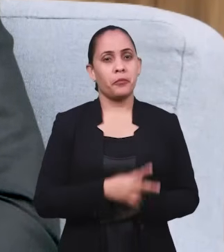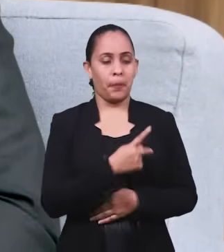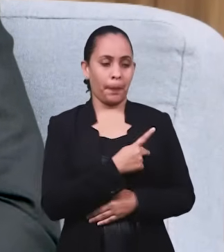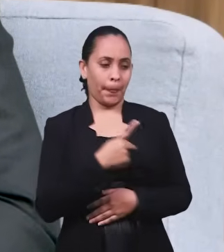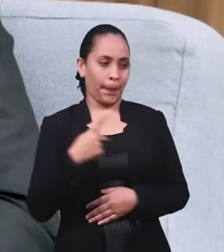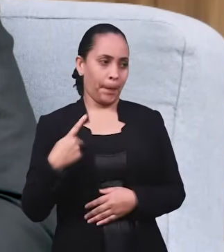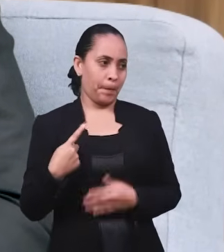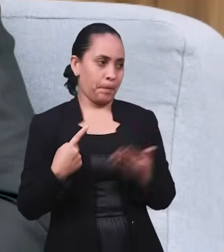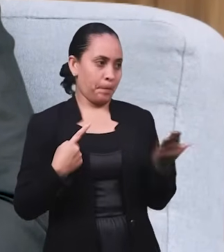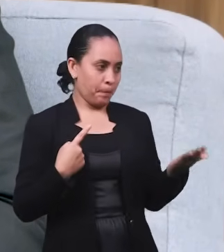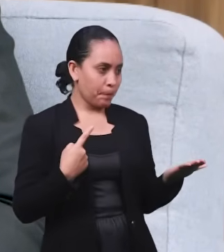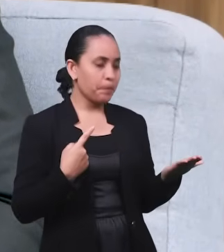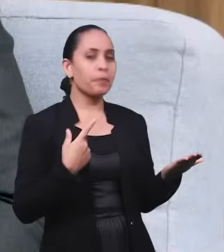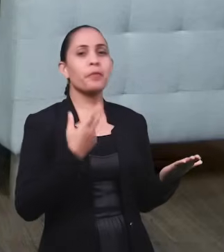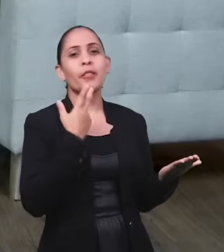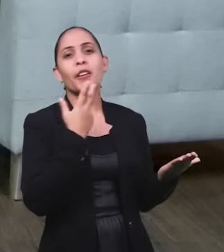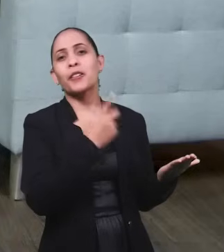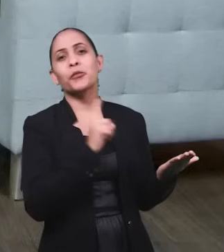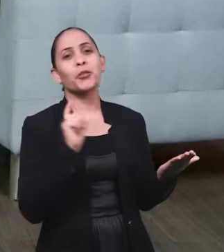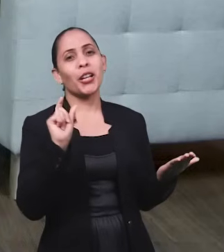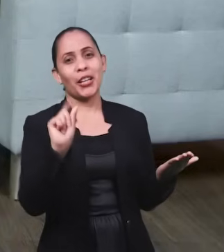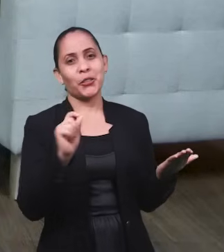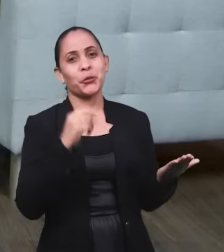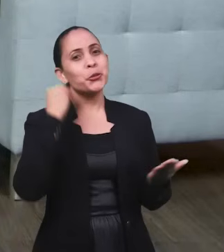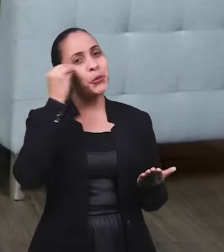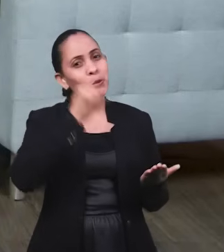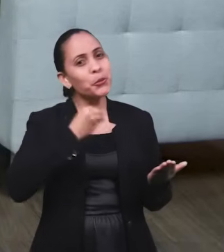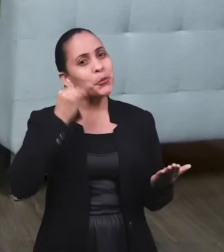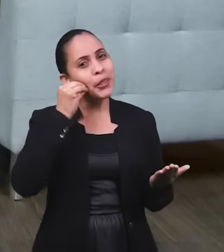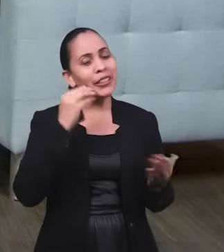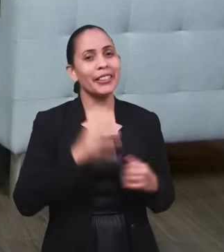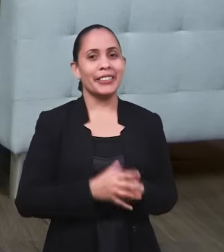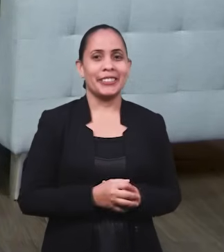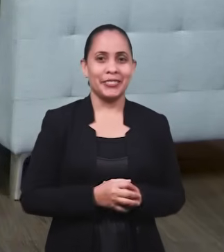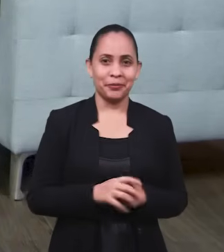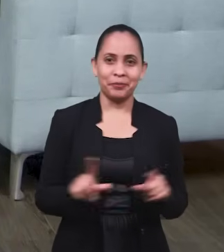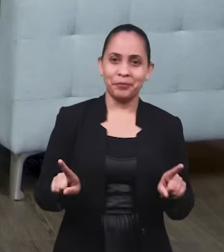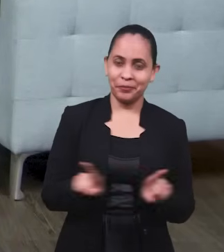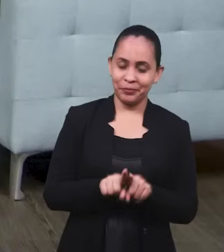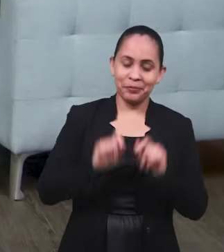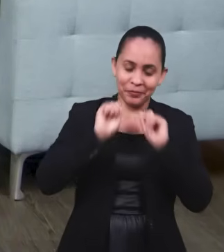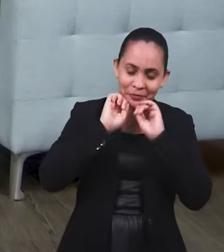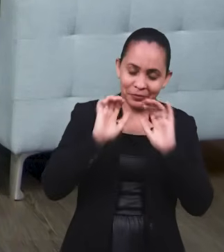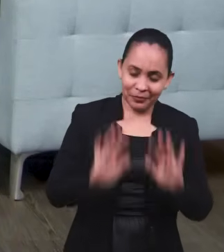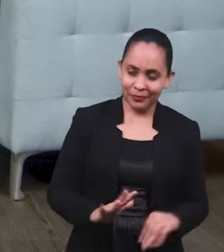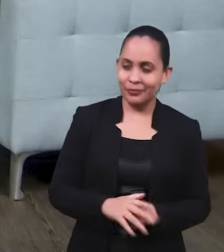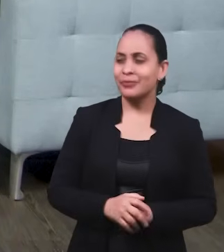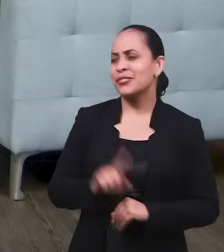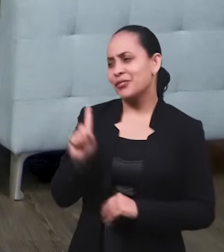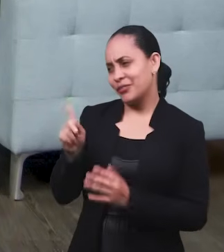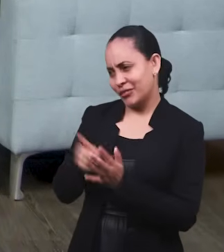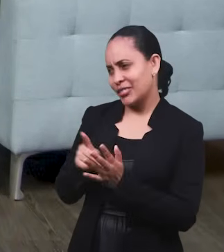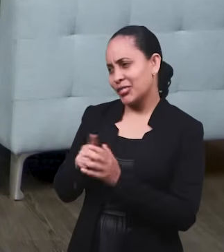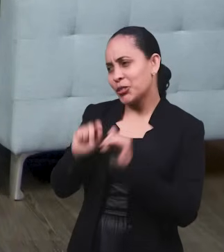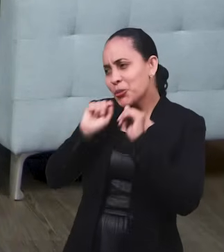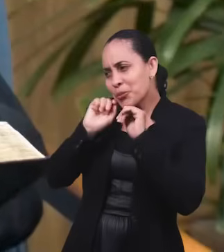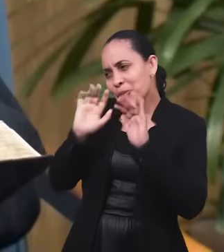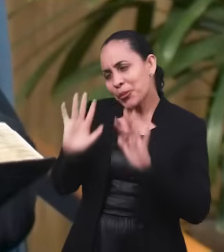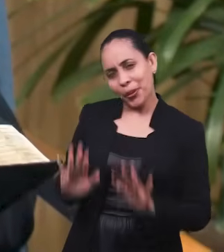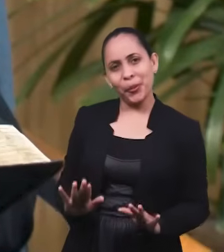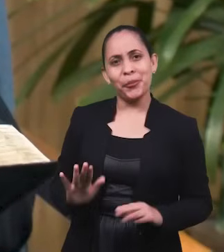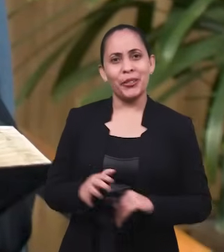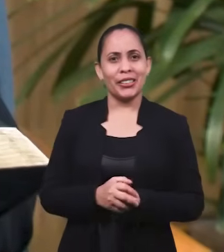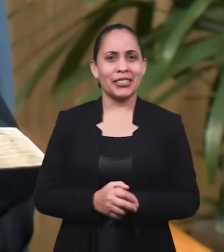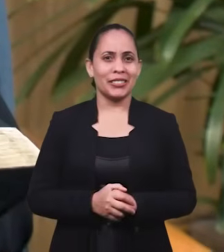pastor Humberto para poder falar a respeito dessa experiência da nossa irmã. Que bênção, né, pastor? Uma bênção, né? A resposta, né,